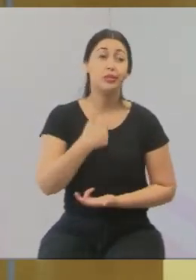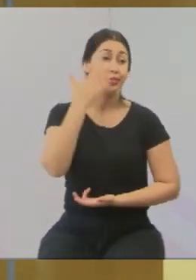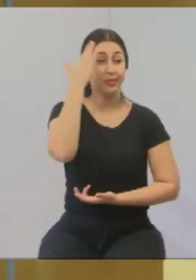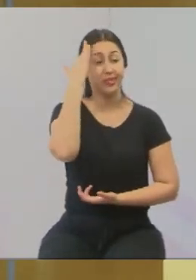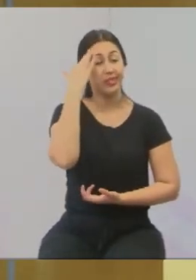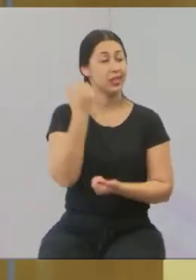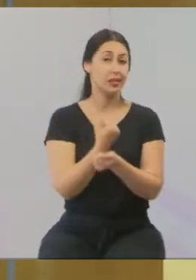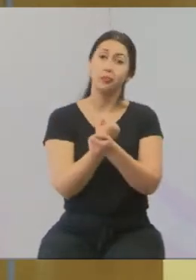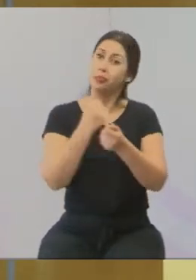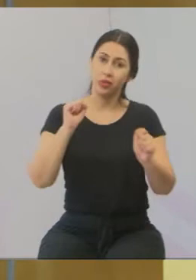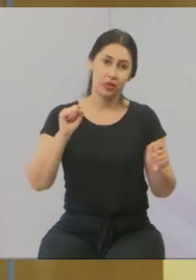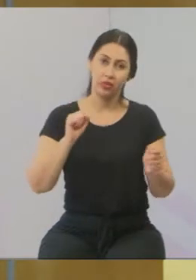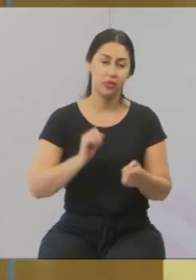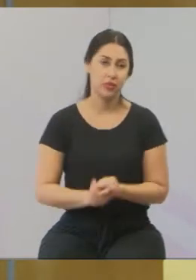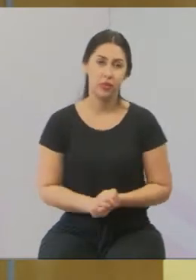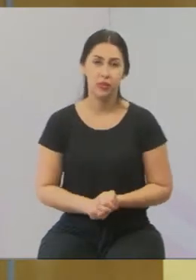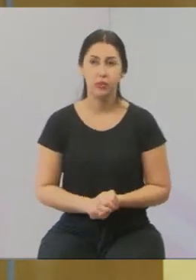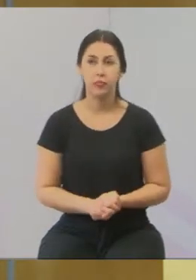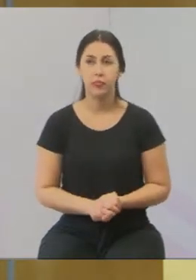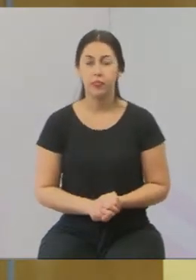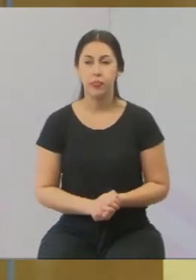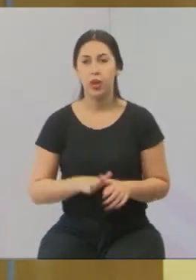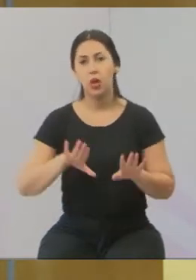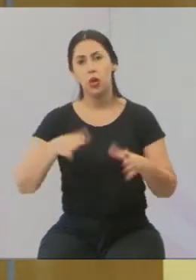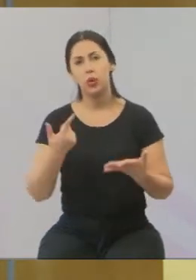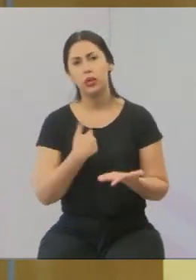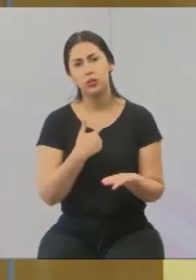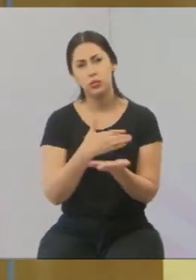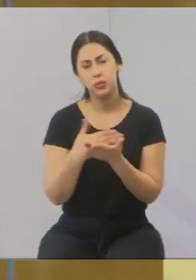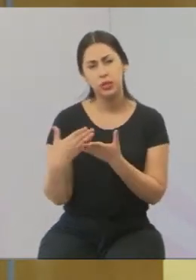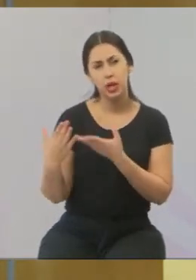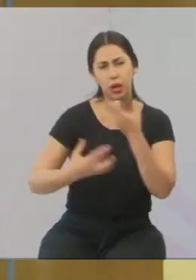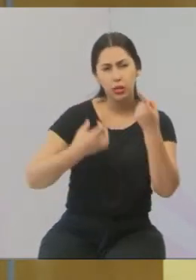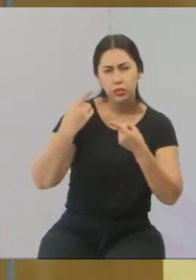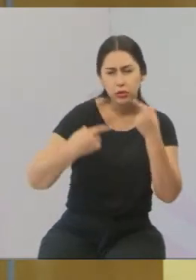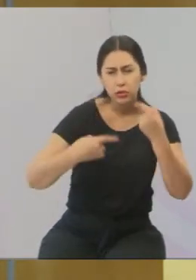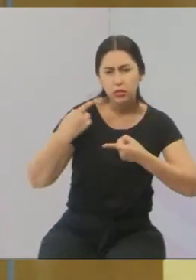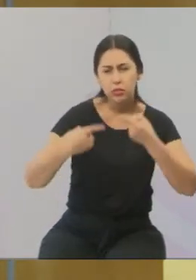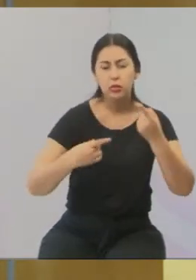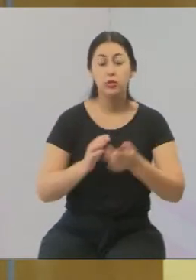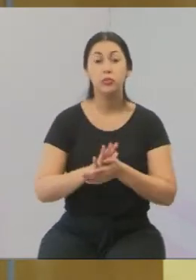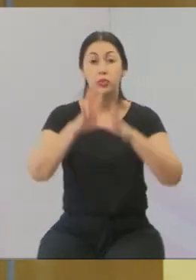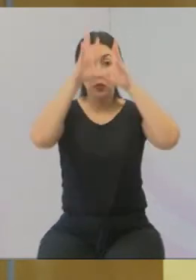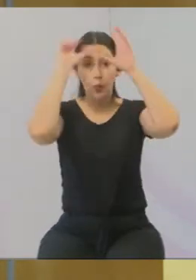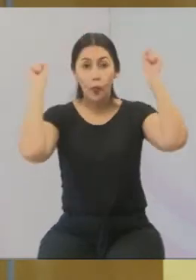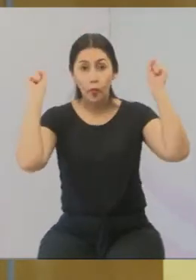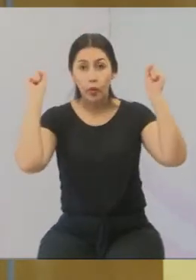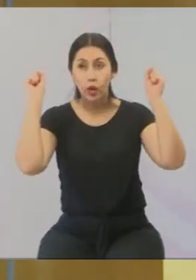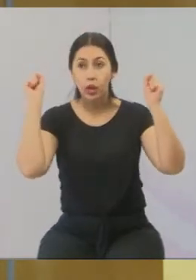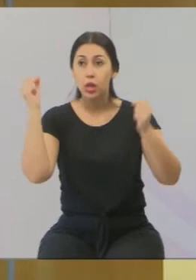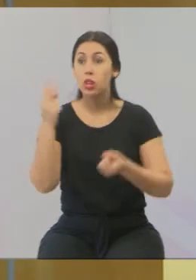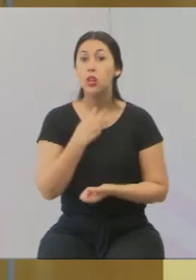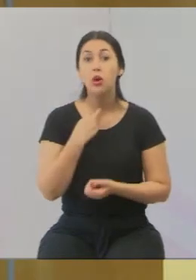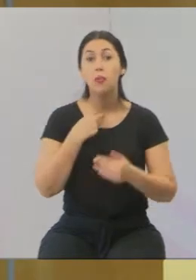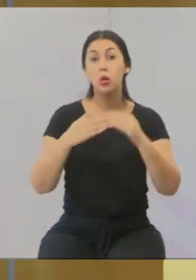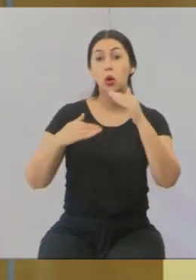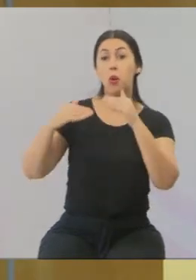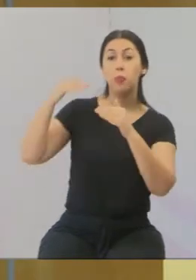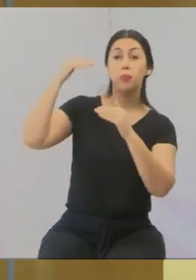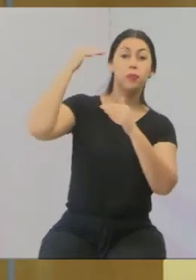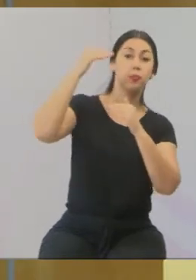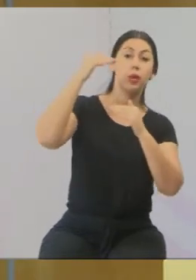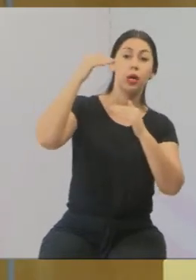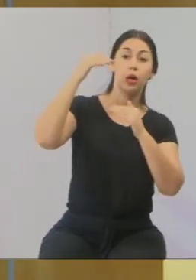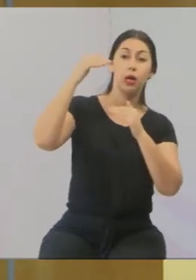possível. Então, nesse sentido, quando eu fiz a discussão que o Tribunal de Contas ele não pode ser superior à vontade